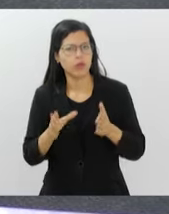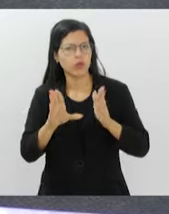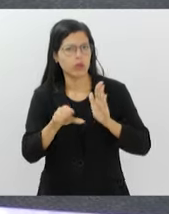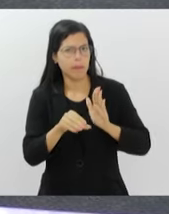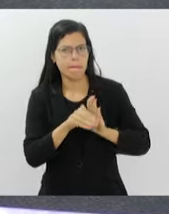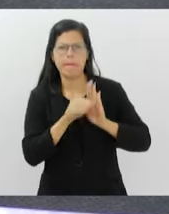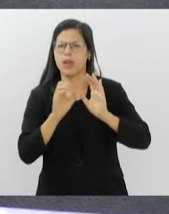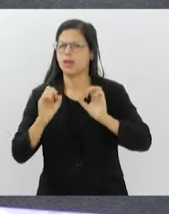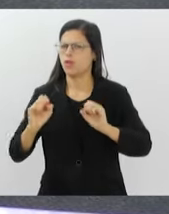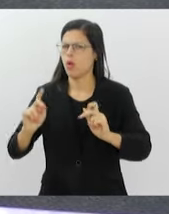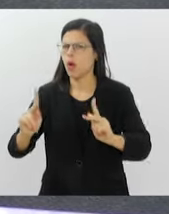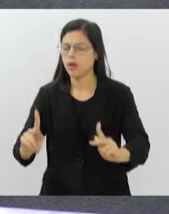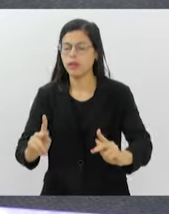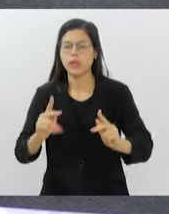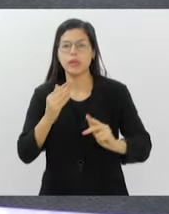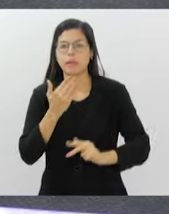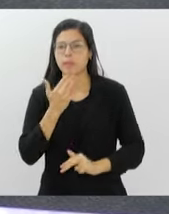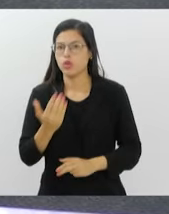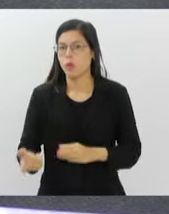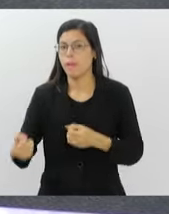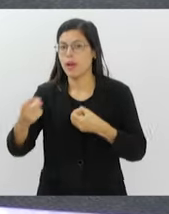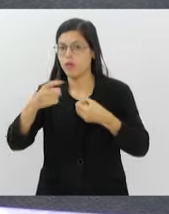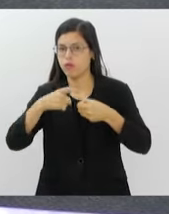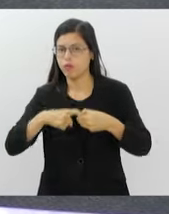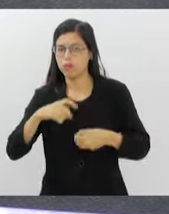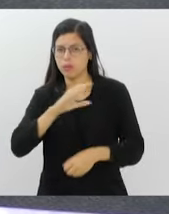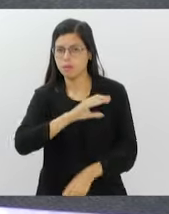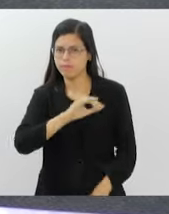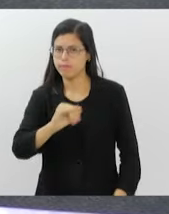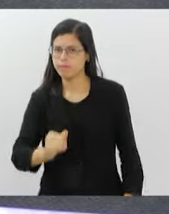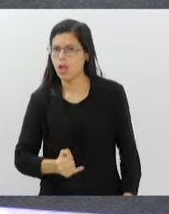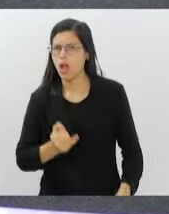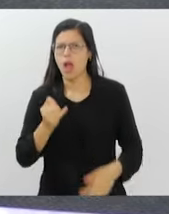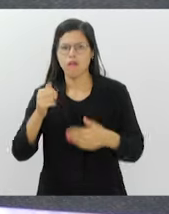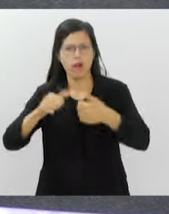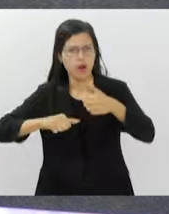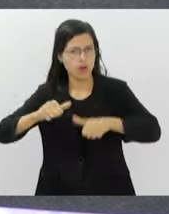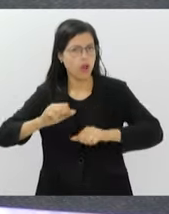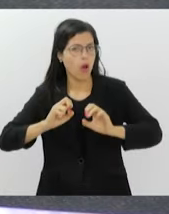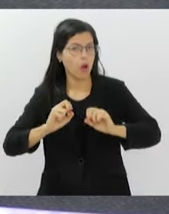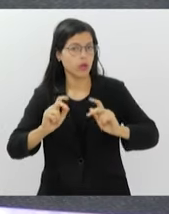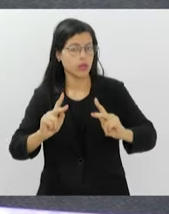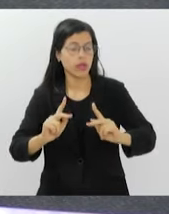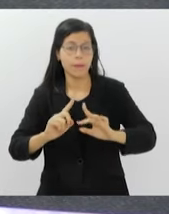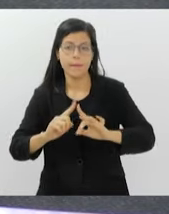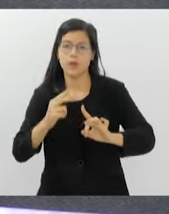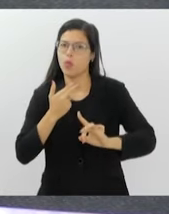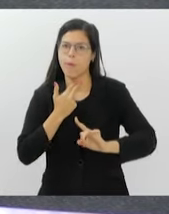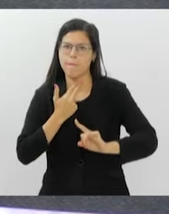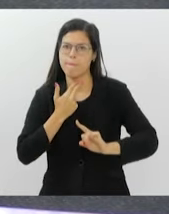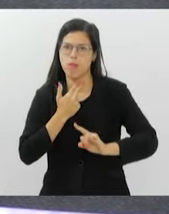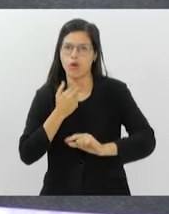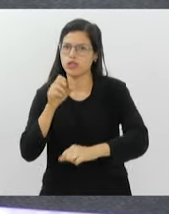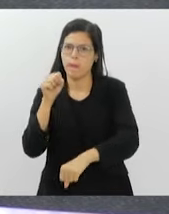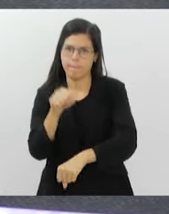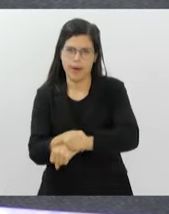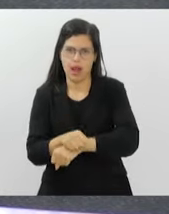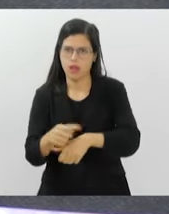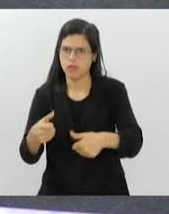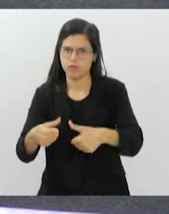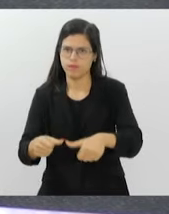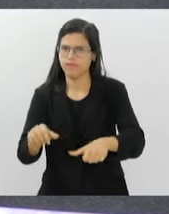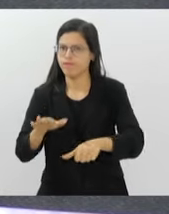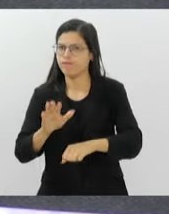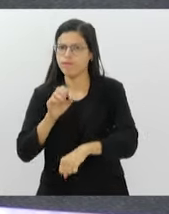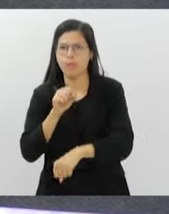tá perfeito pedi o retorno a ccj para avaliar tá perfeito agora não pode parado ficar parado